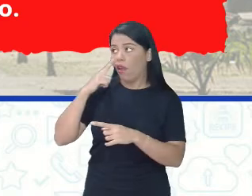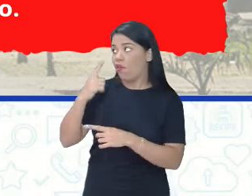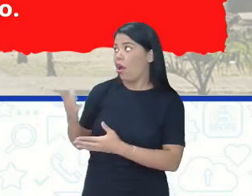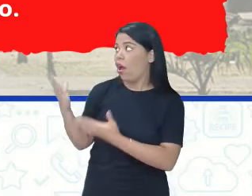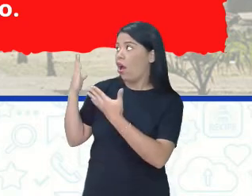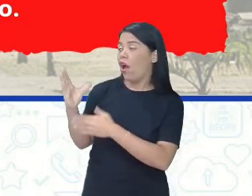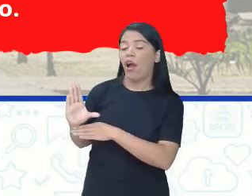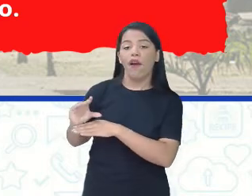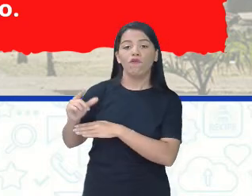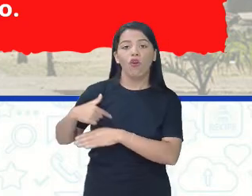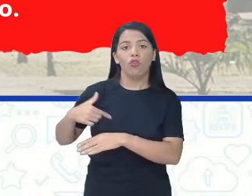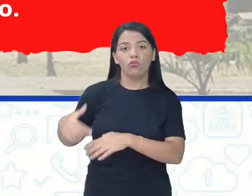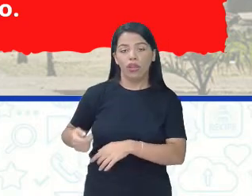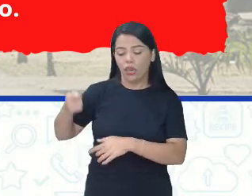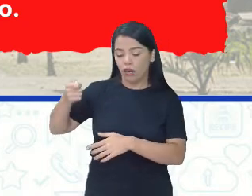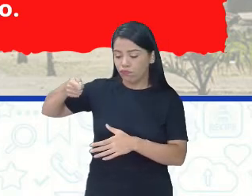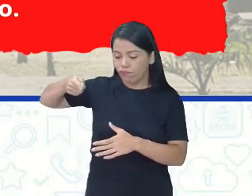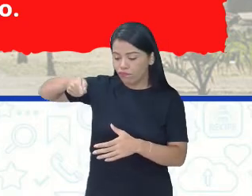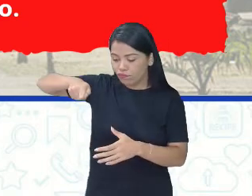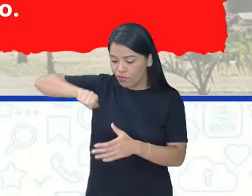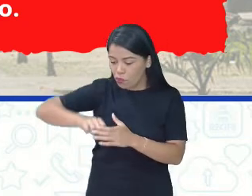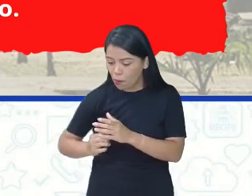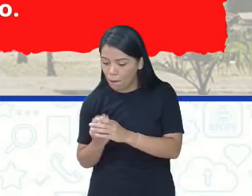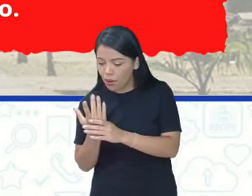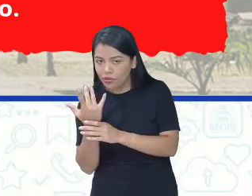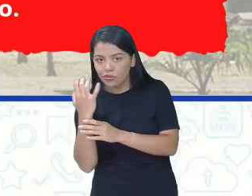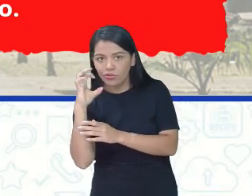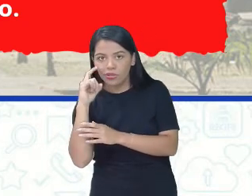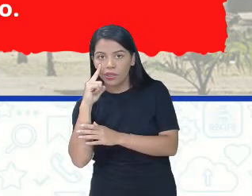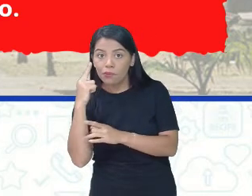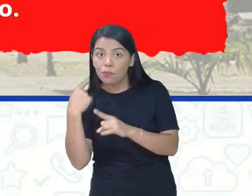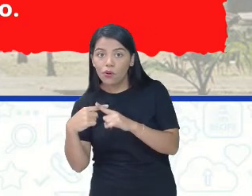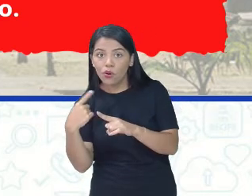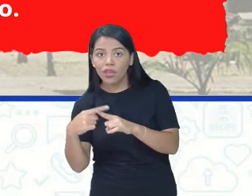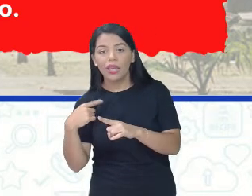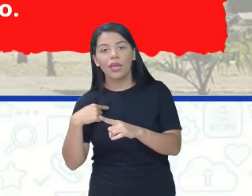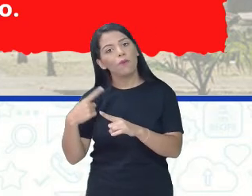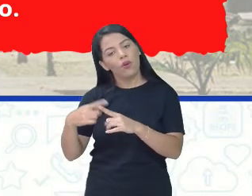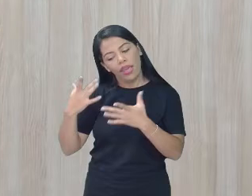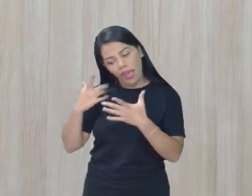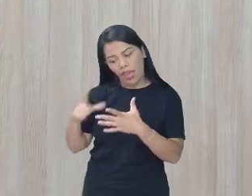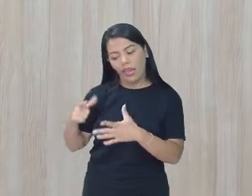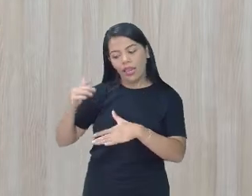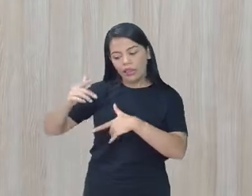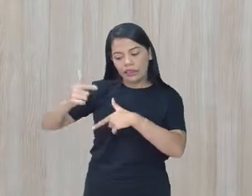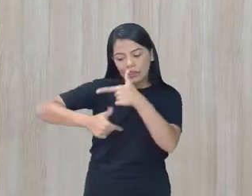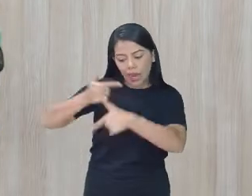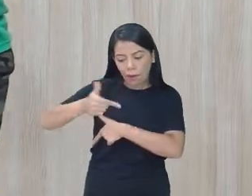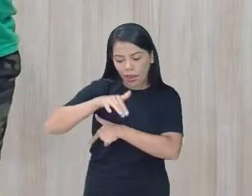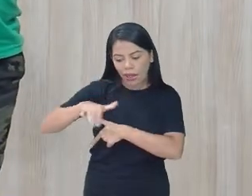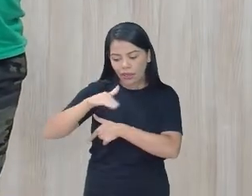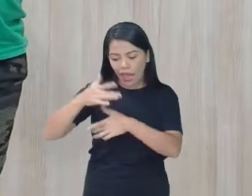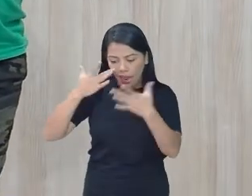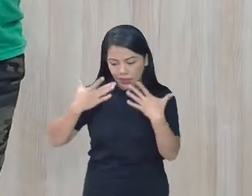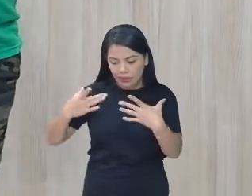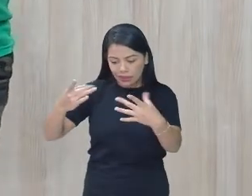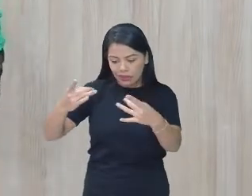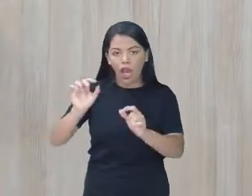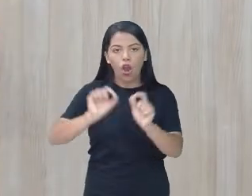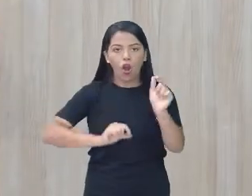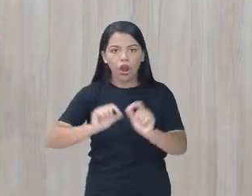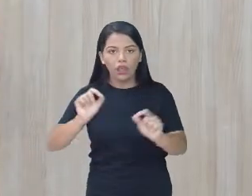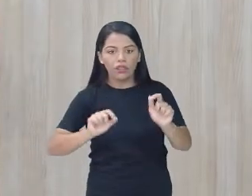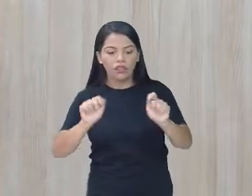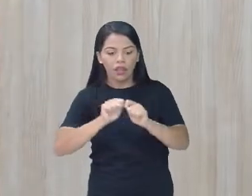Paisagista é aquele camarada, né, que projeta, né, as paisagens, né? Que ele organiza assim e projeta,